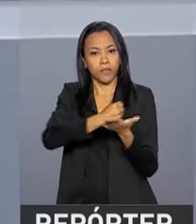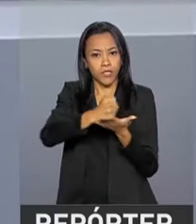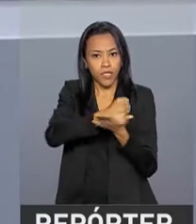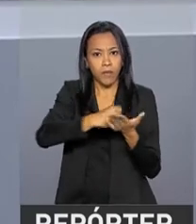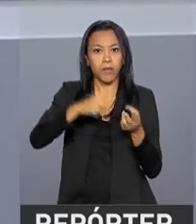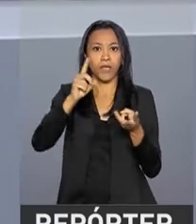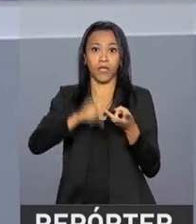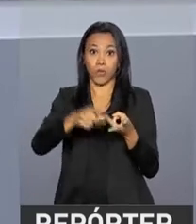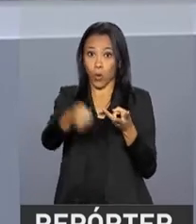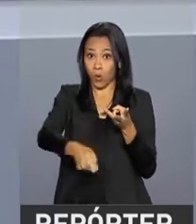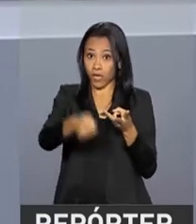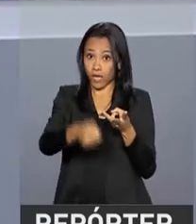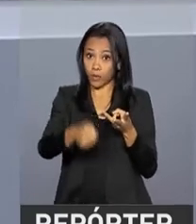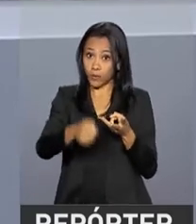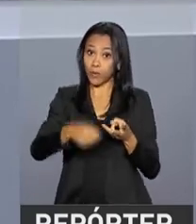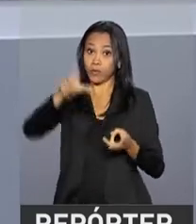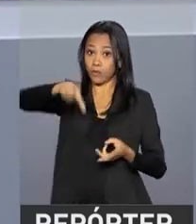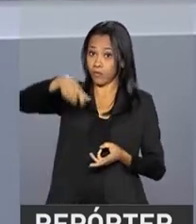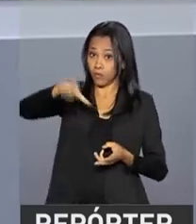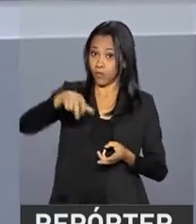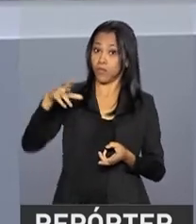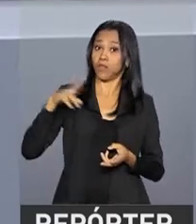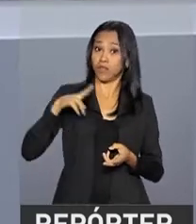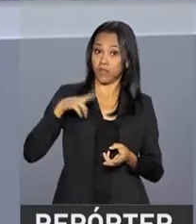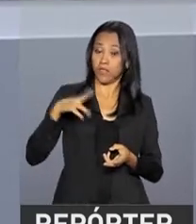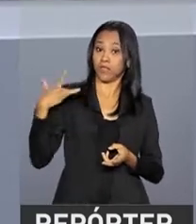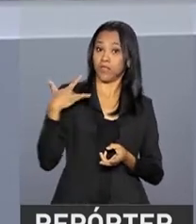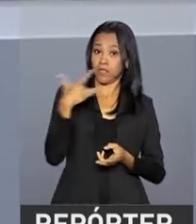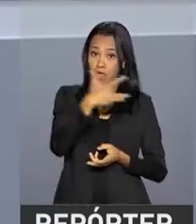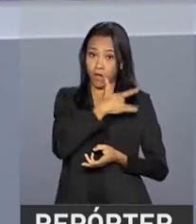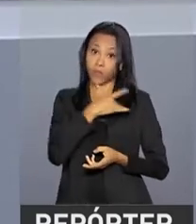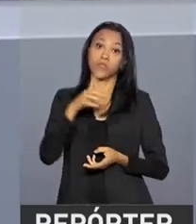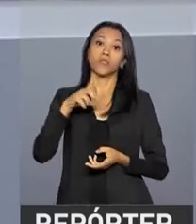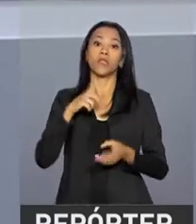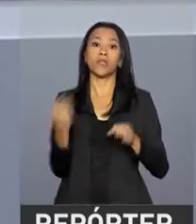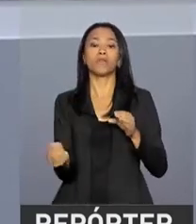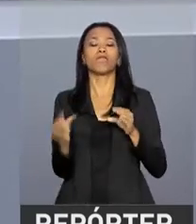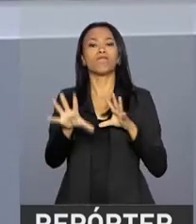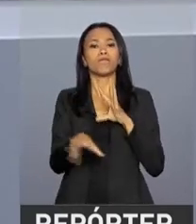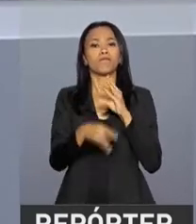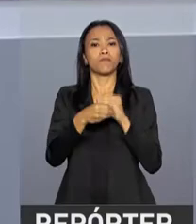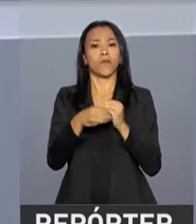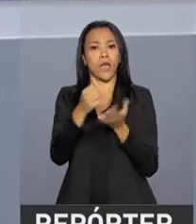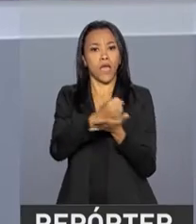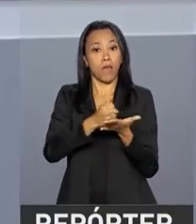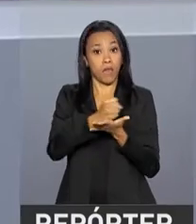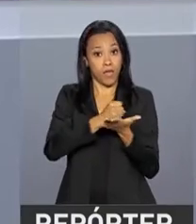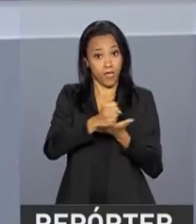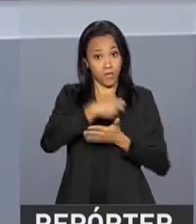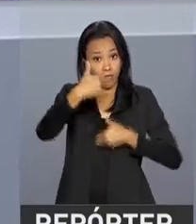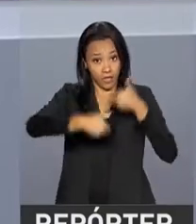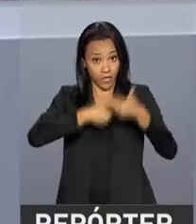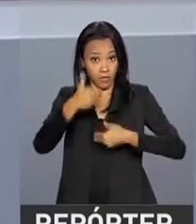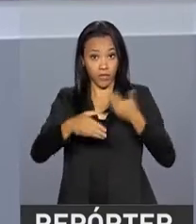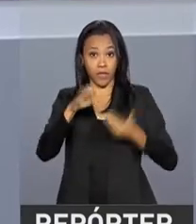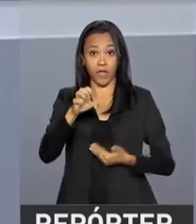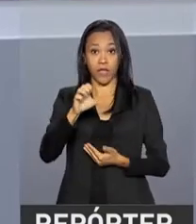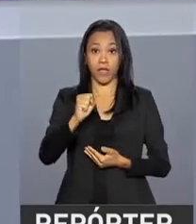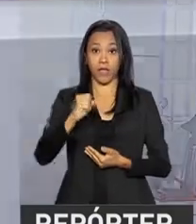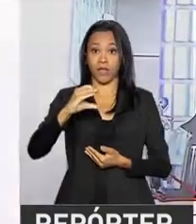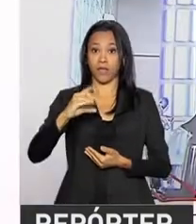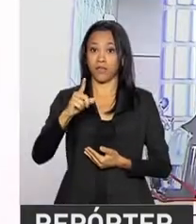mínima obrigatória dos planos de saúde entre as novidades está a incorporação de um remédio para tratamento da esclerose múltipla